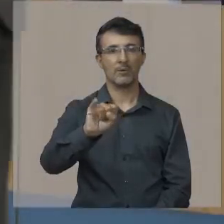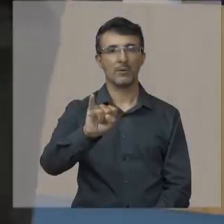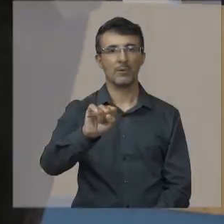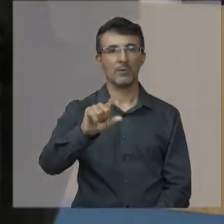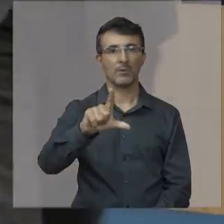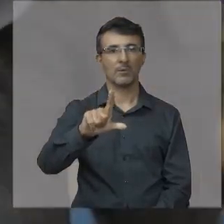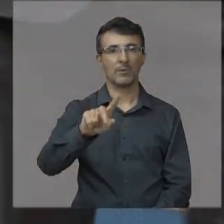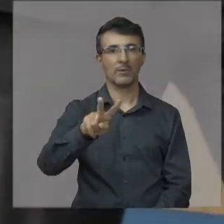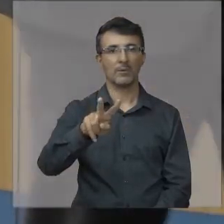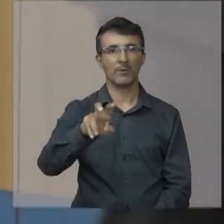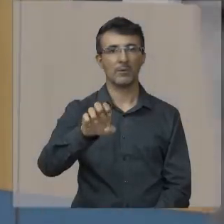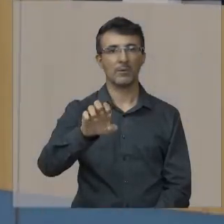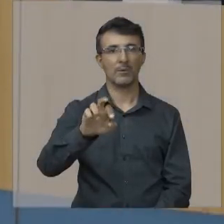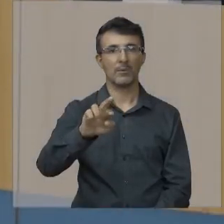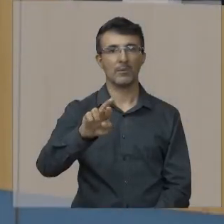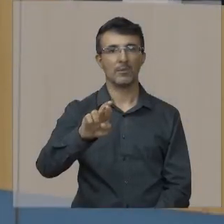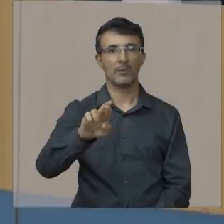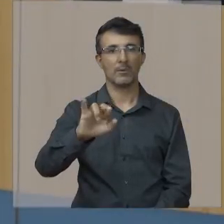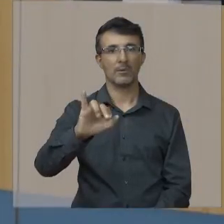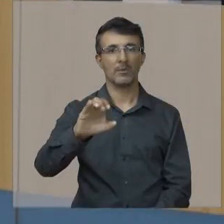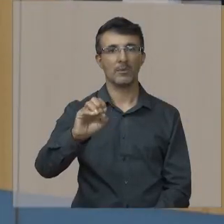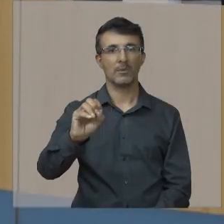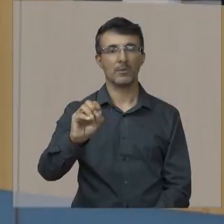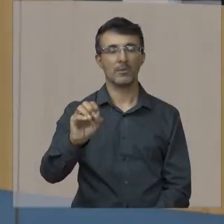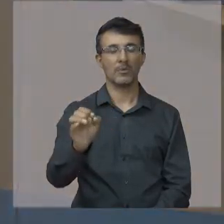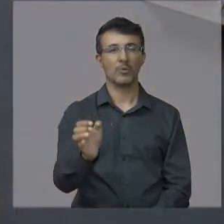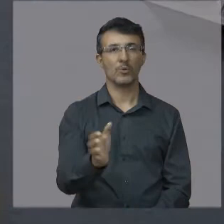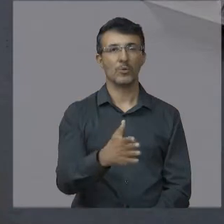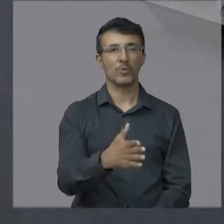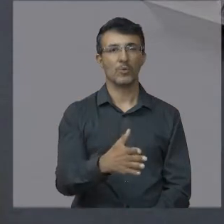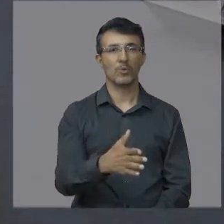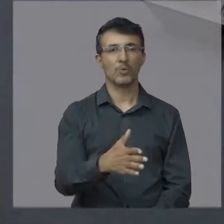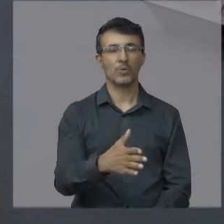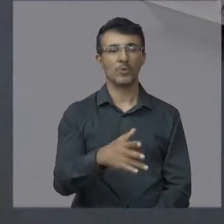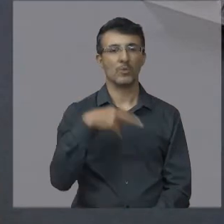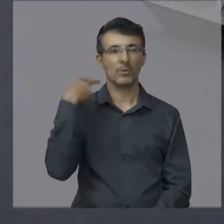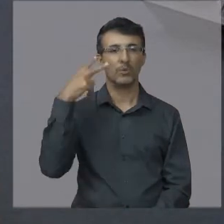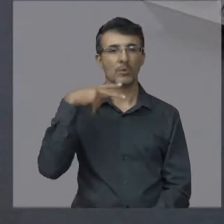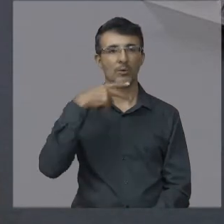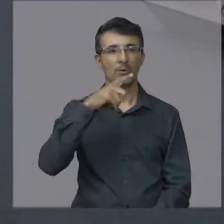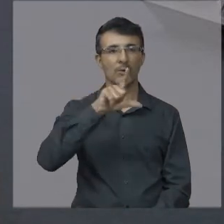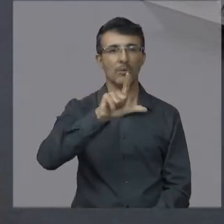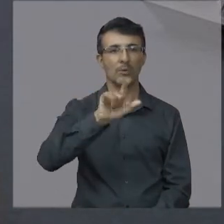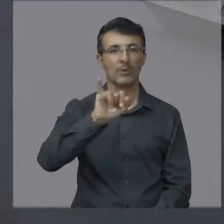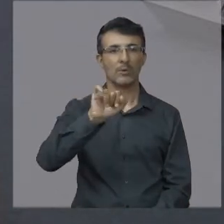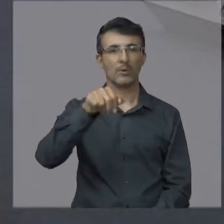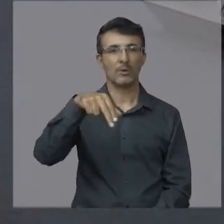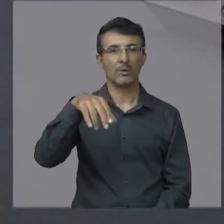Vereador Lino Bispo.